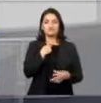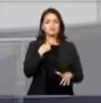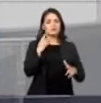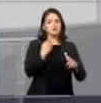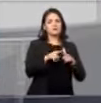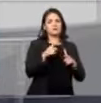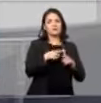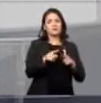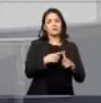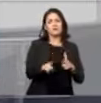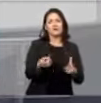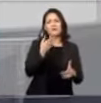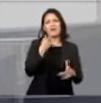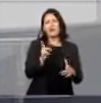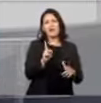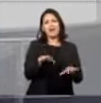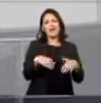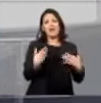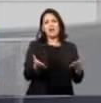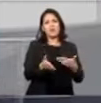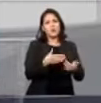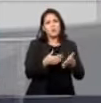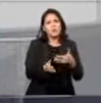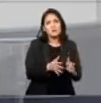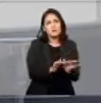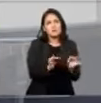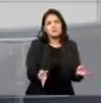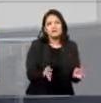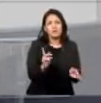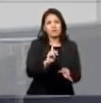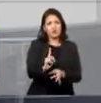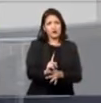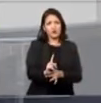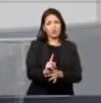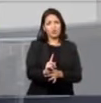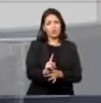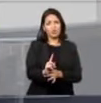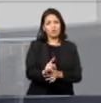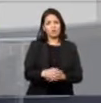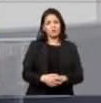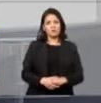nível medíocre que está sendo tratado no Brasil.